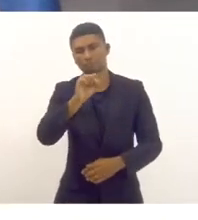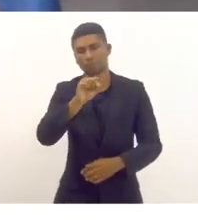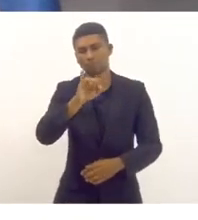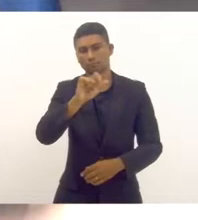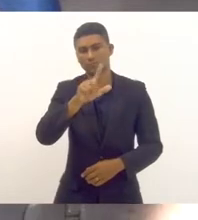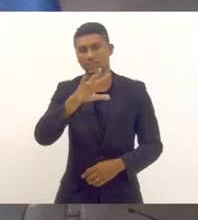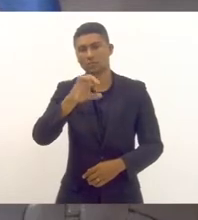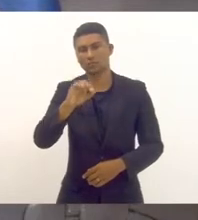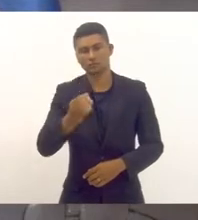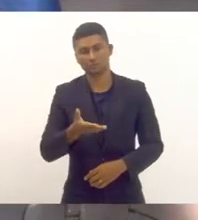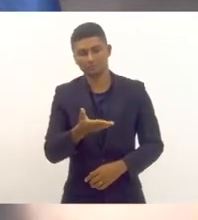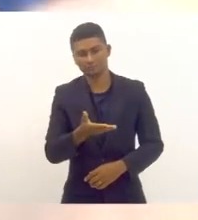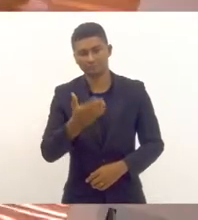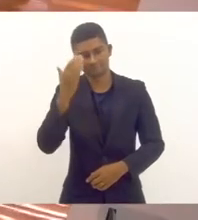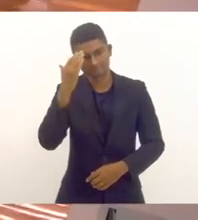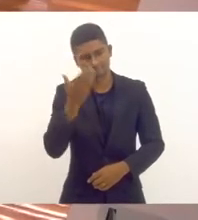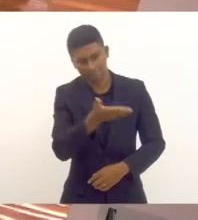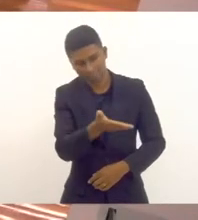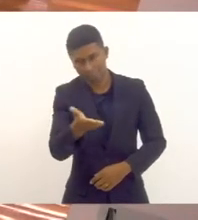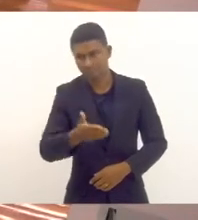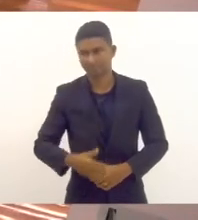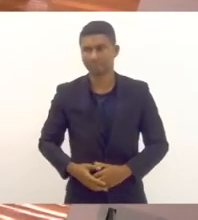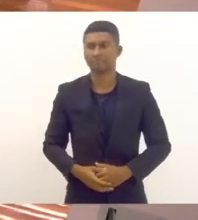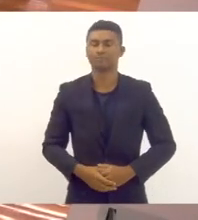a sua explanação. Obrigado, doutor Silvio.